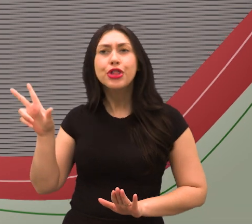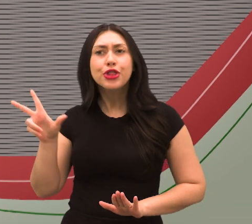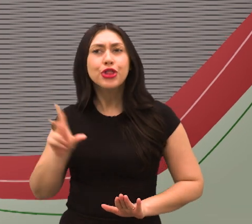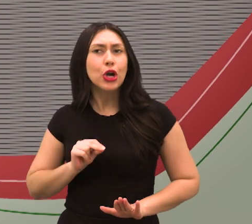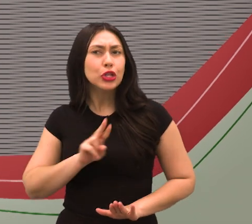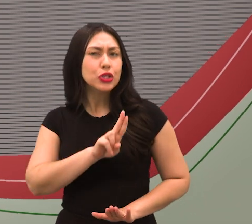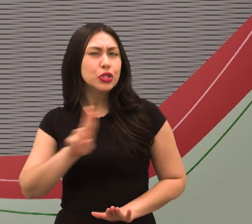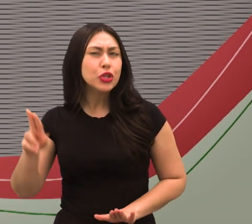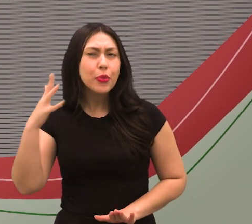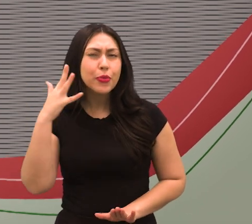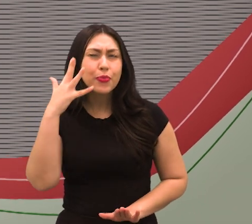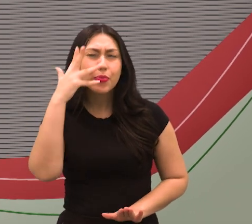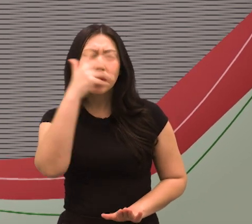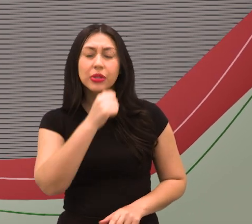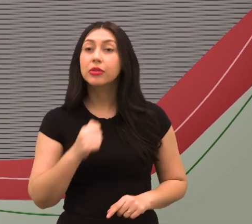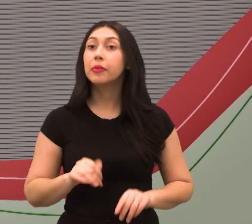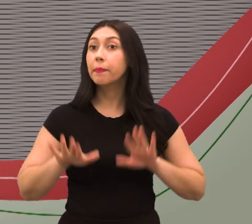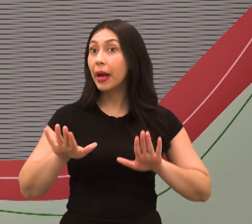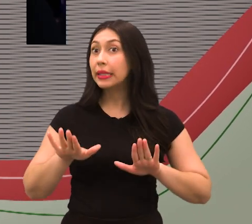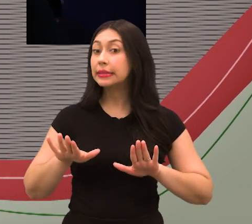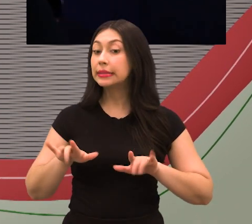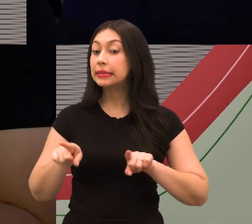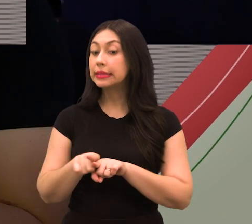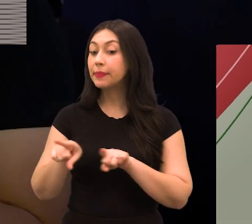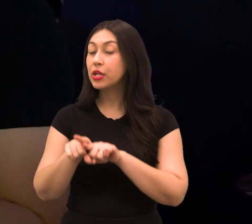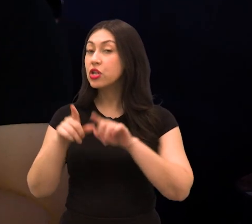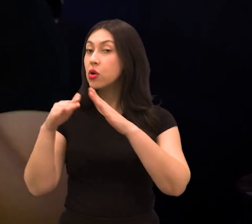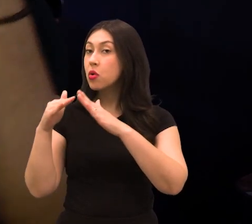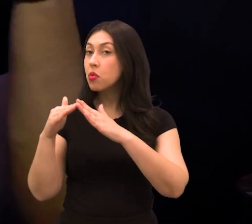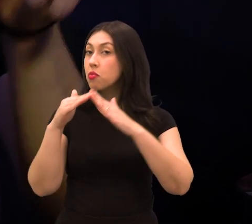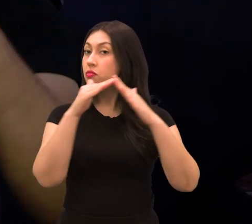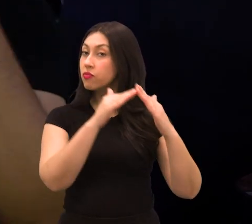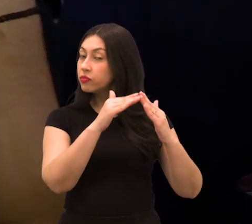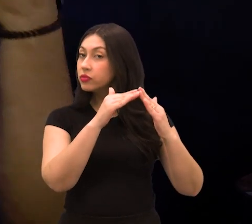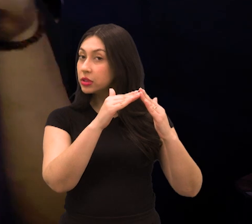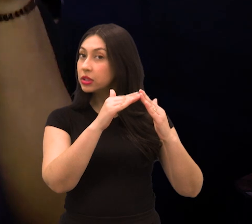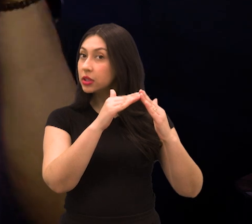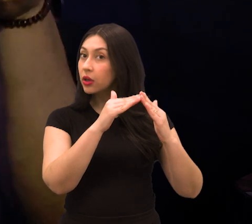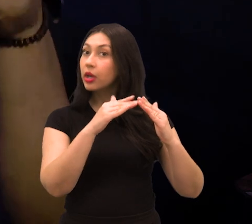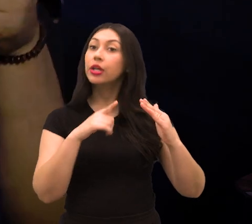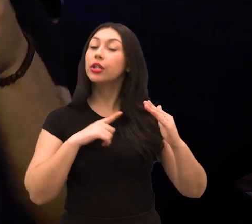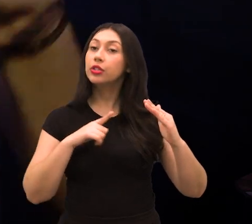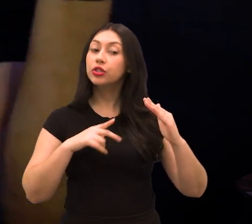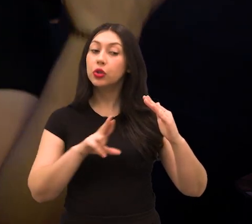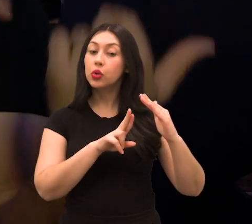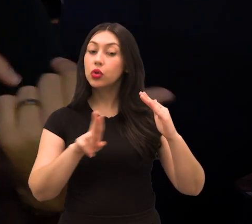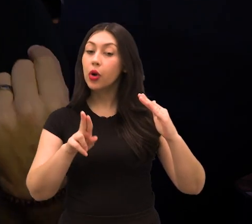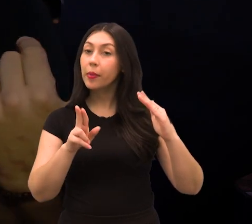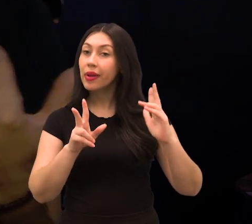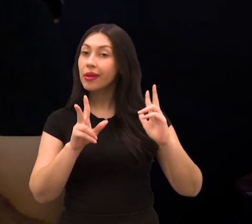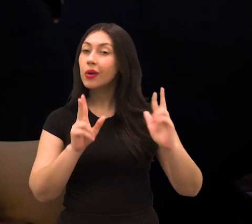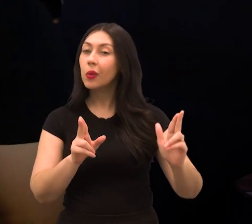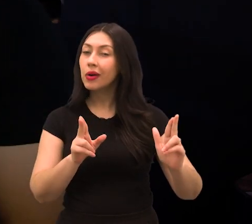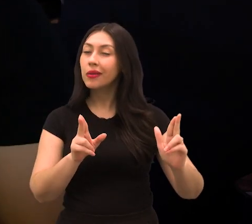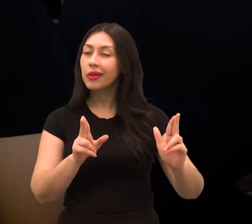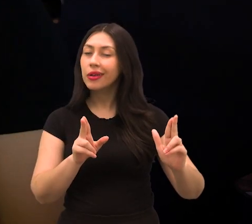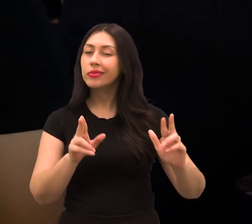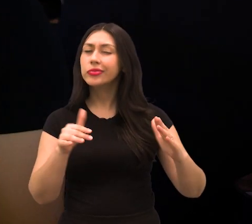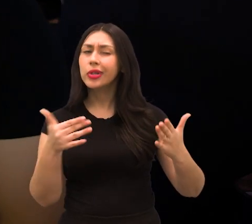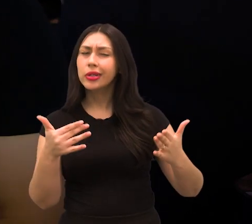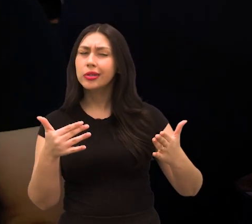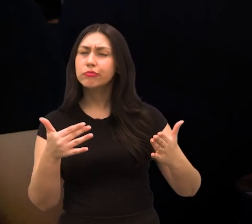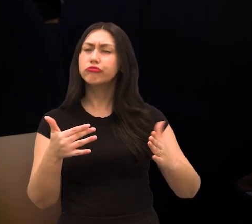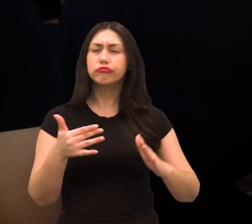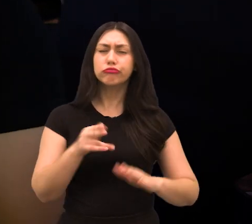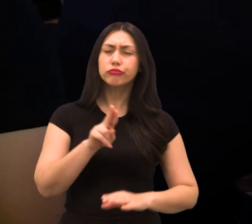bonito. Mas na verdade não foi nem Dom Hélder Câmara. Tinha um vizinho, né, que era amigo dele, sabe, que tinha colocado o nome, mas por conta do Dom Hélder Câmara.